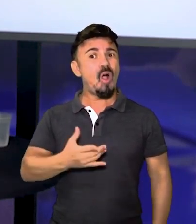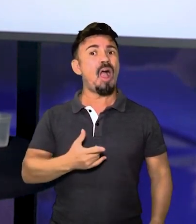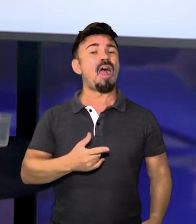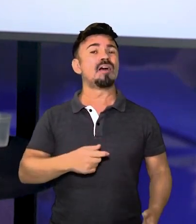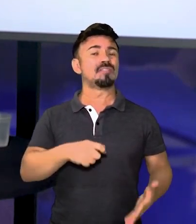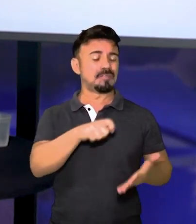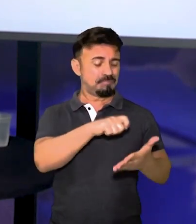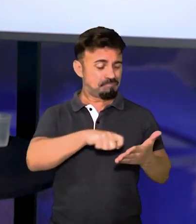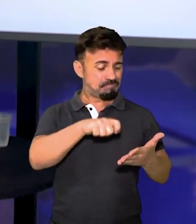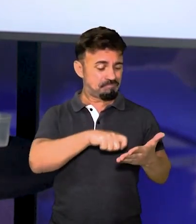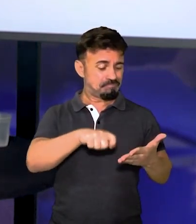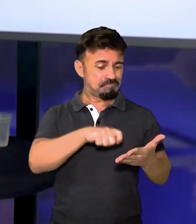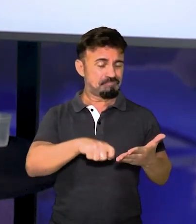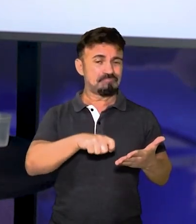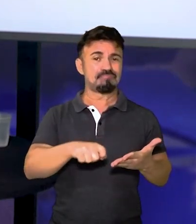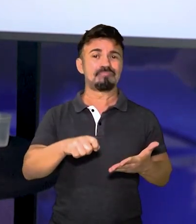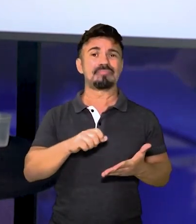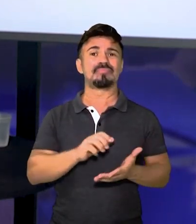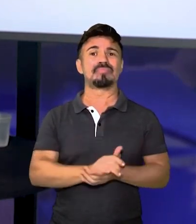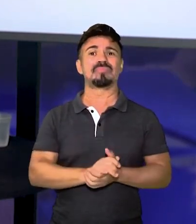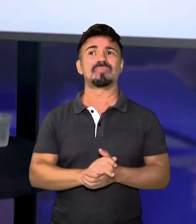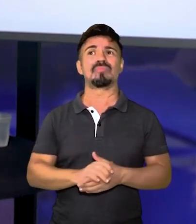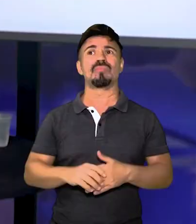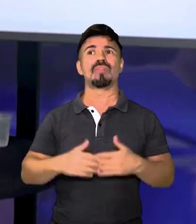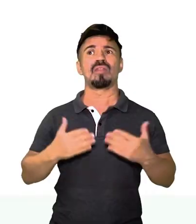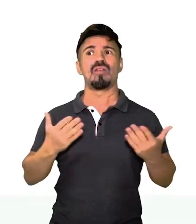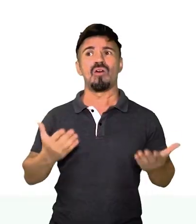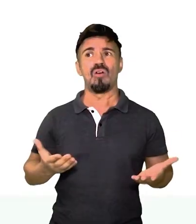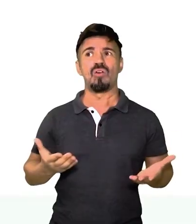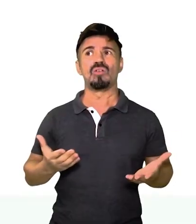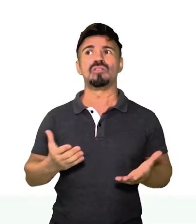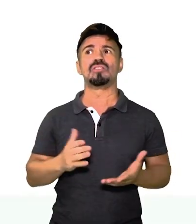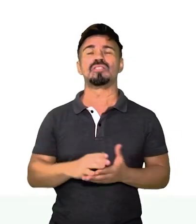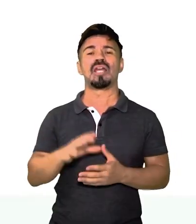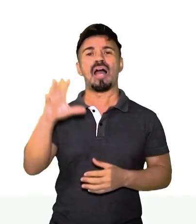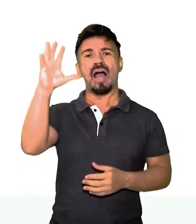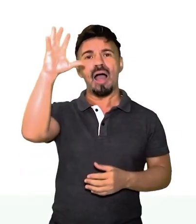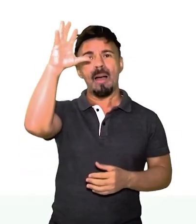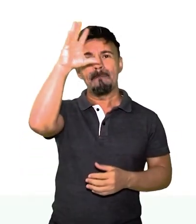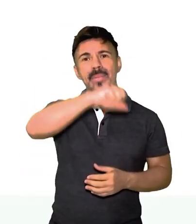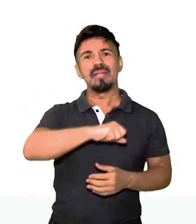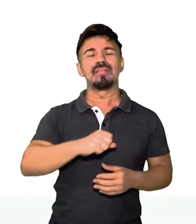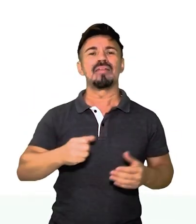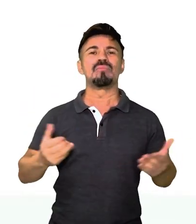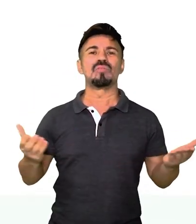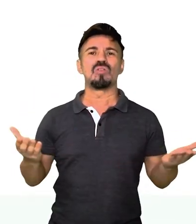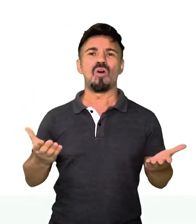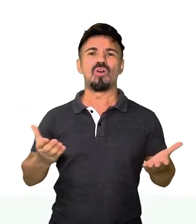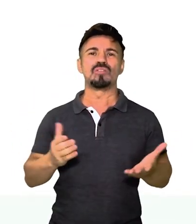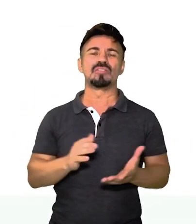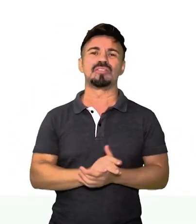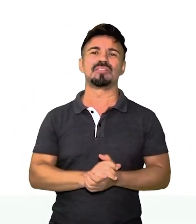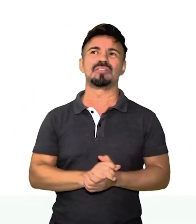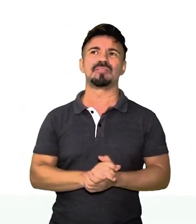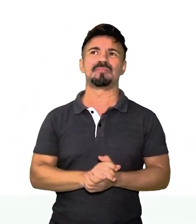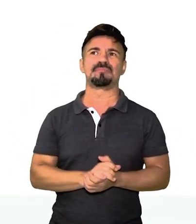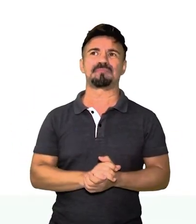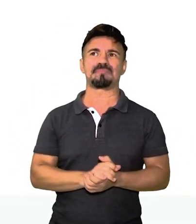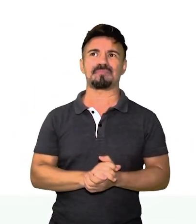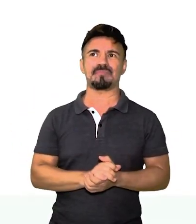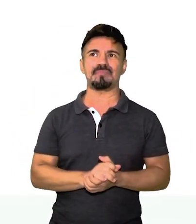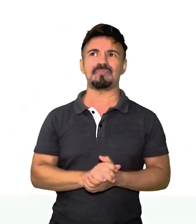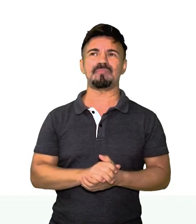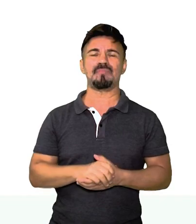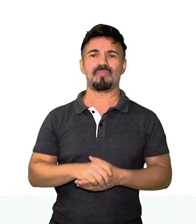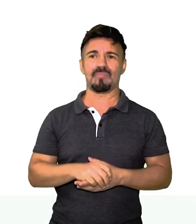justamente com coragem e força, certo? Para que você possa escrever. Então, hoje, nós justamente aprendemos a nossa